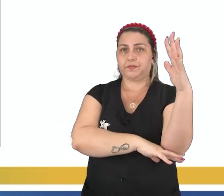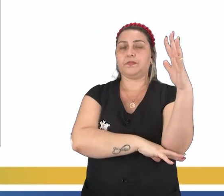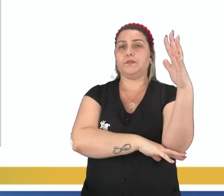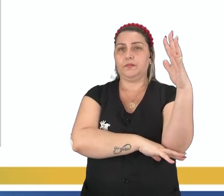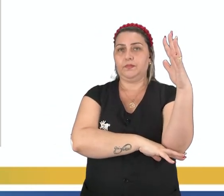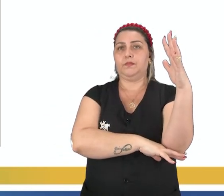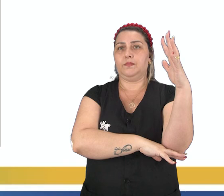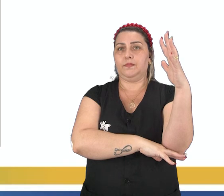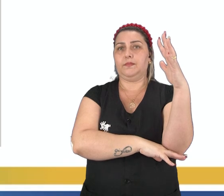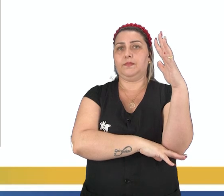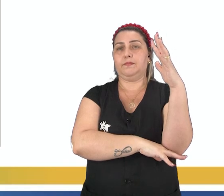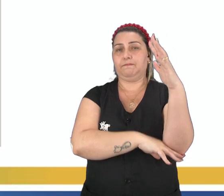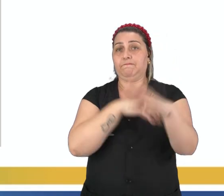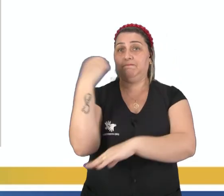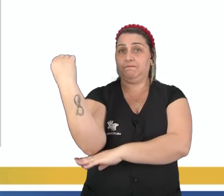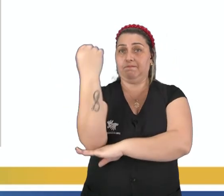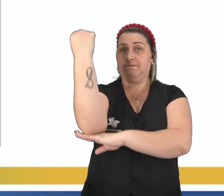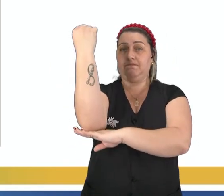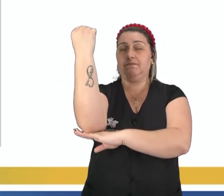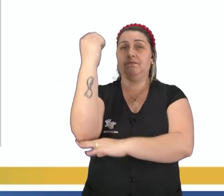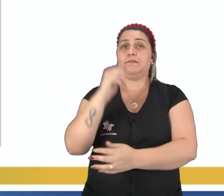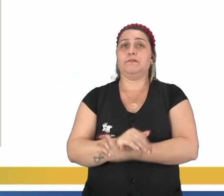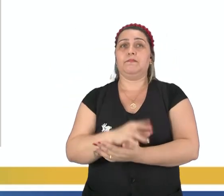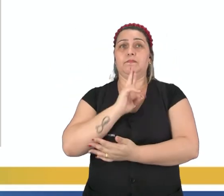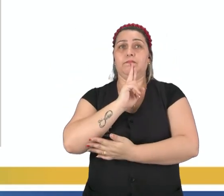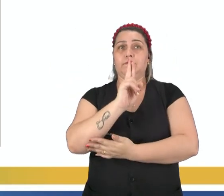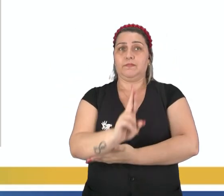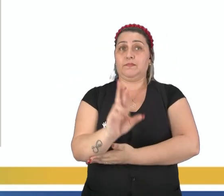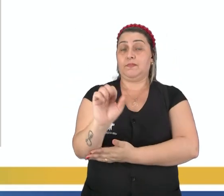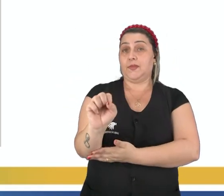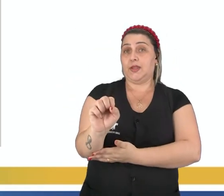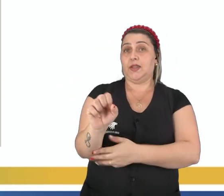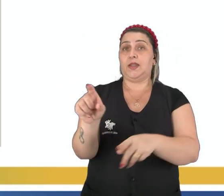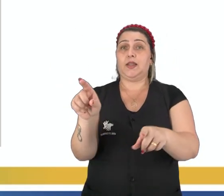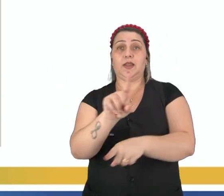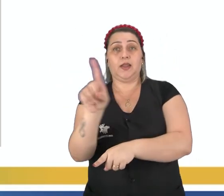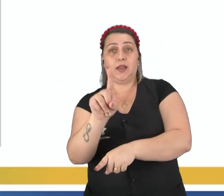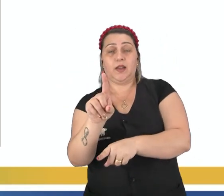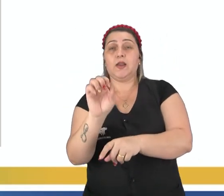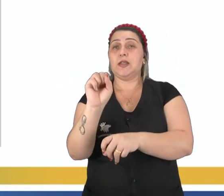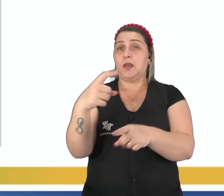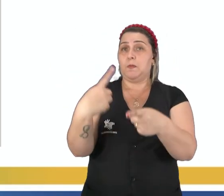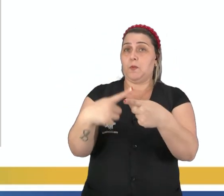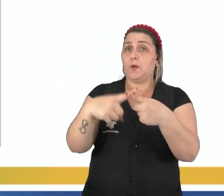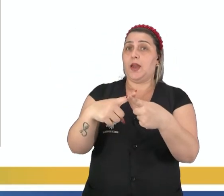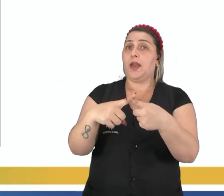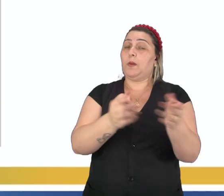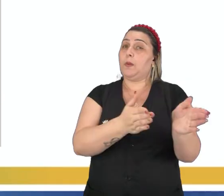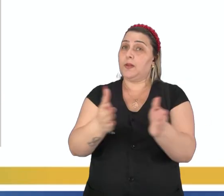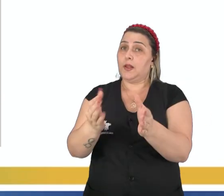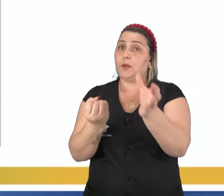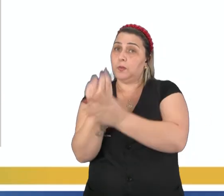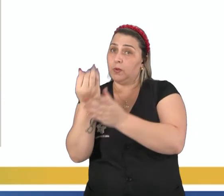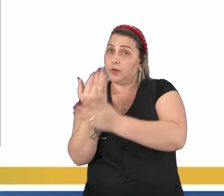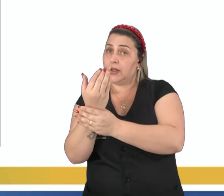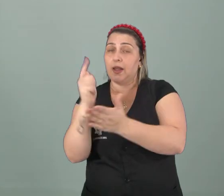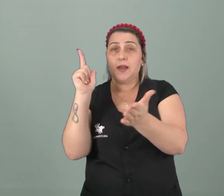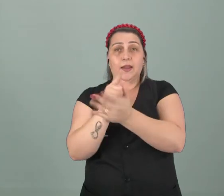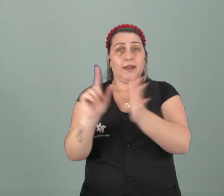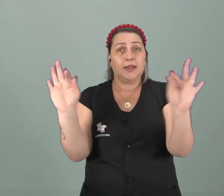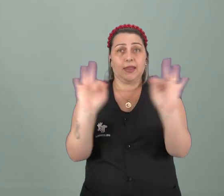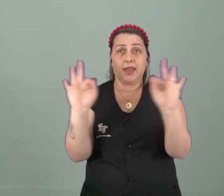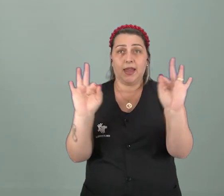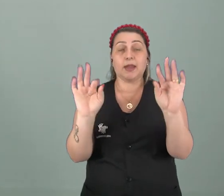ambientais que são até muito grandes. Então a resposta acaba sendo sim e não, né? Sim, porque durante o processo de produção não